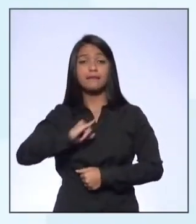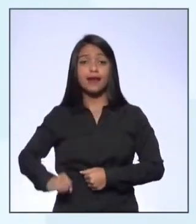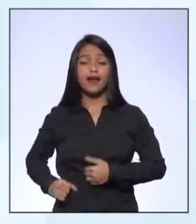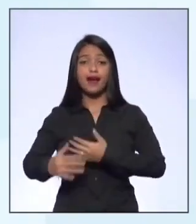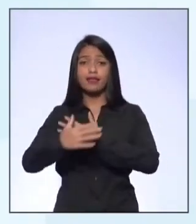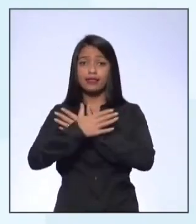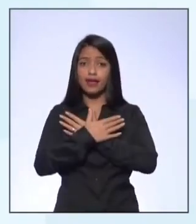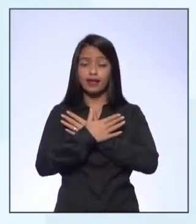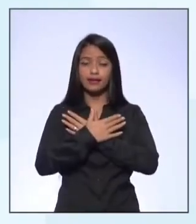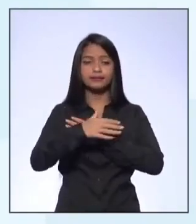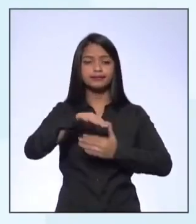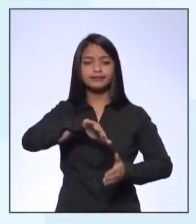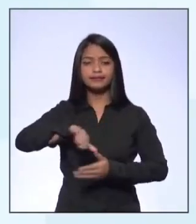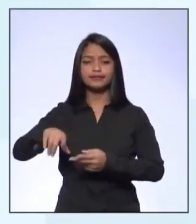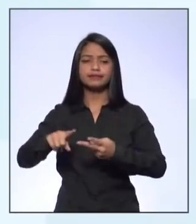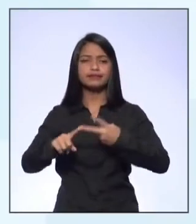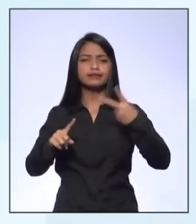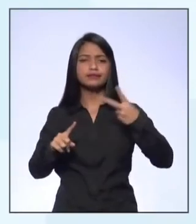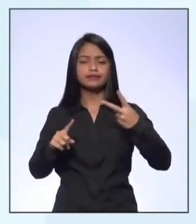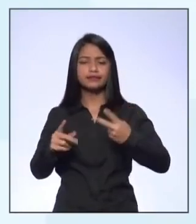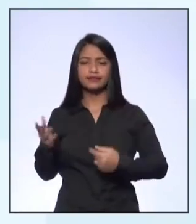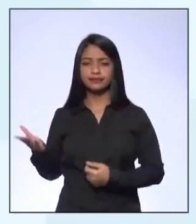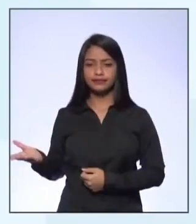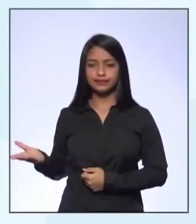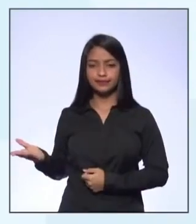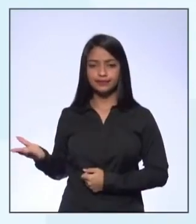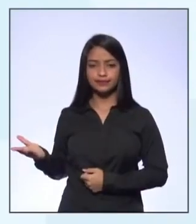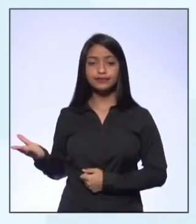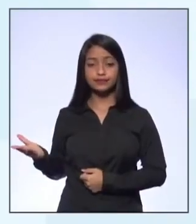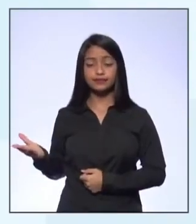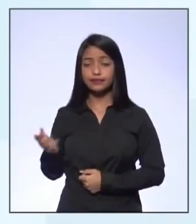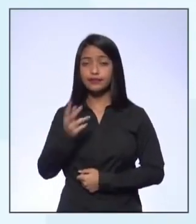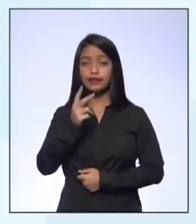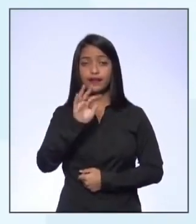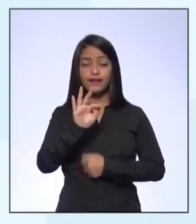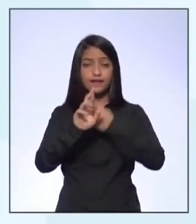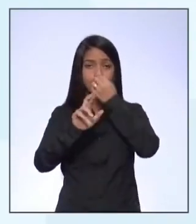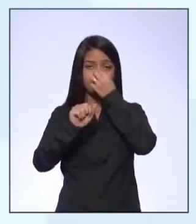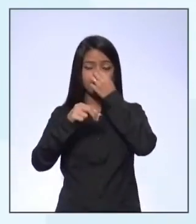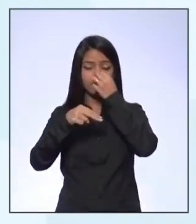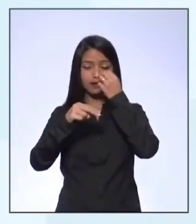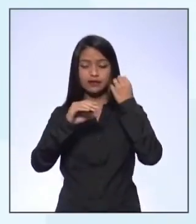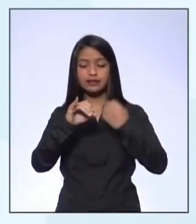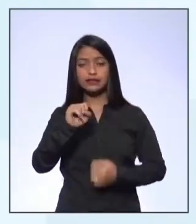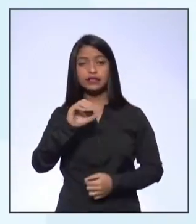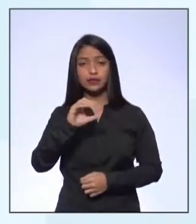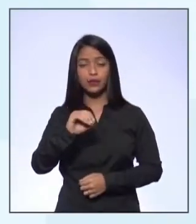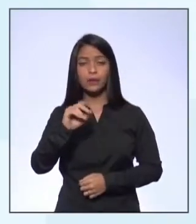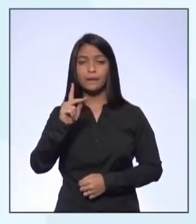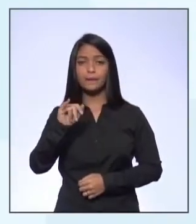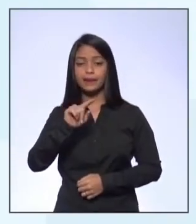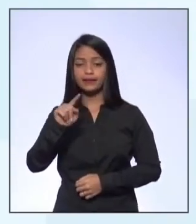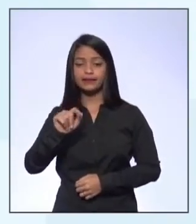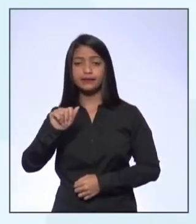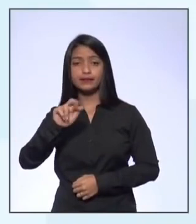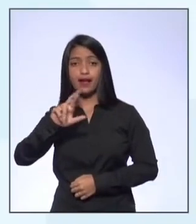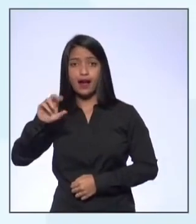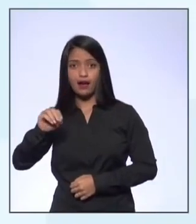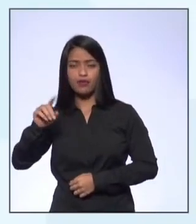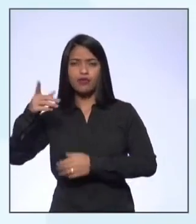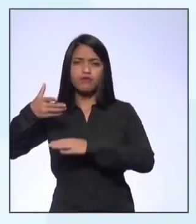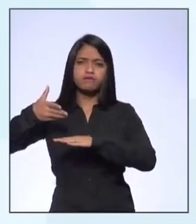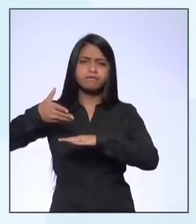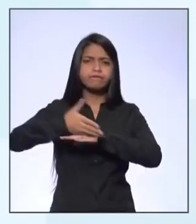o Francisco Pizarro, que foi o conquistador espanhol que conquistou mais ao sul, né, o